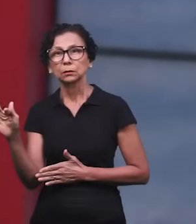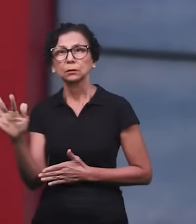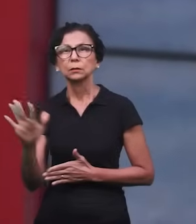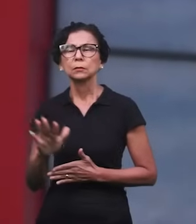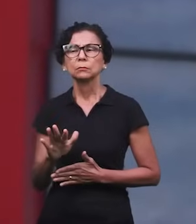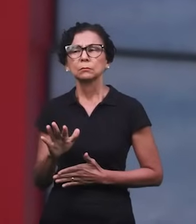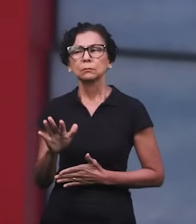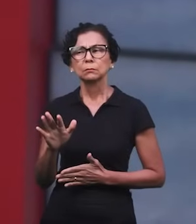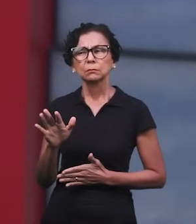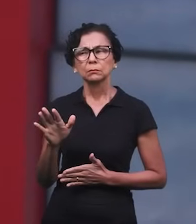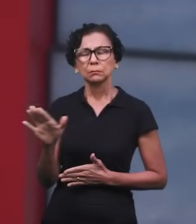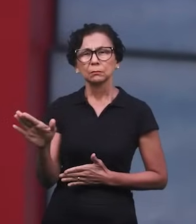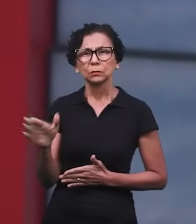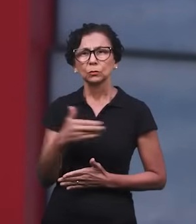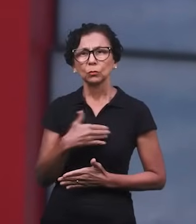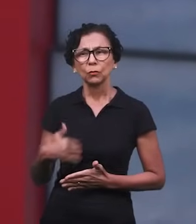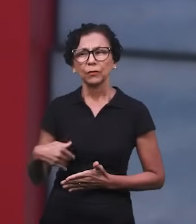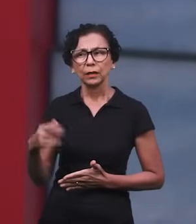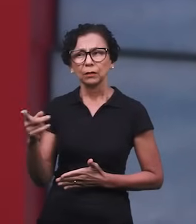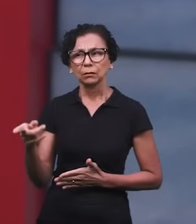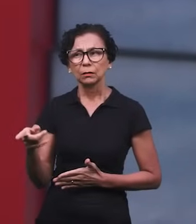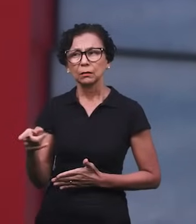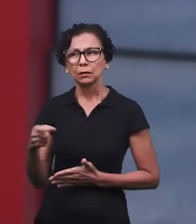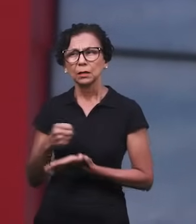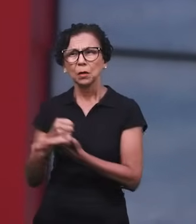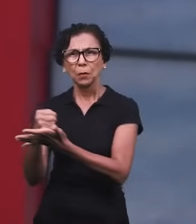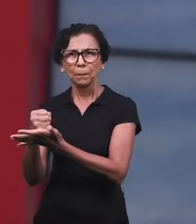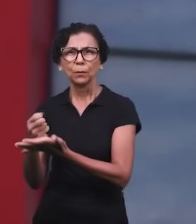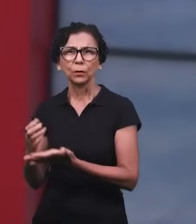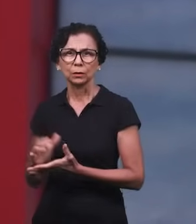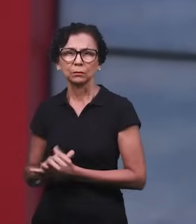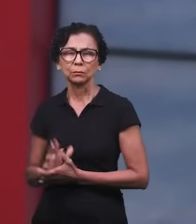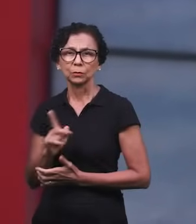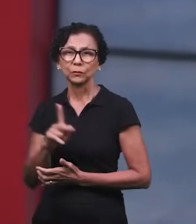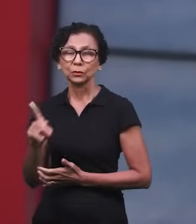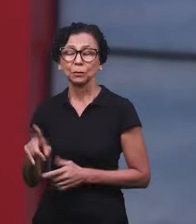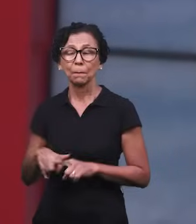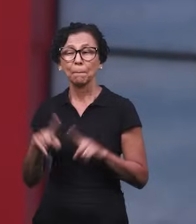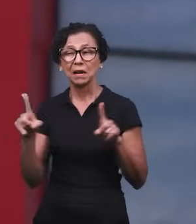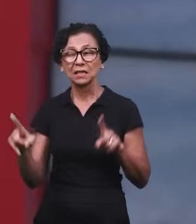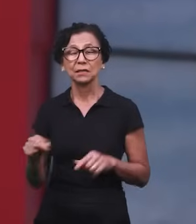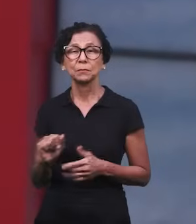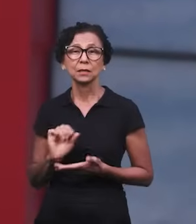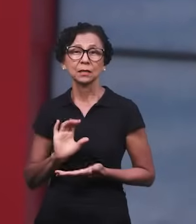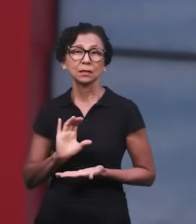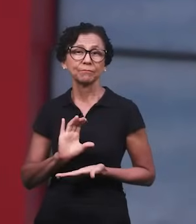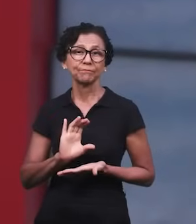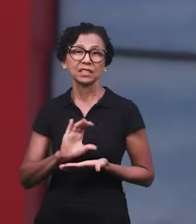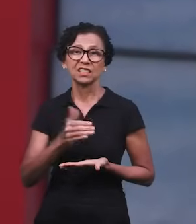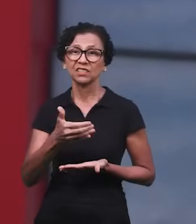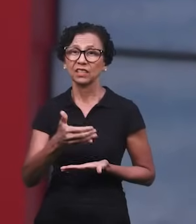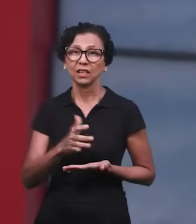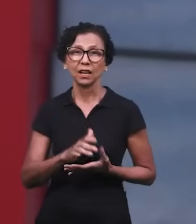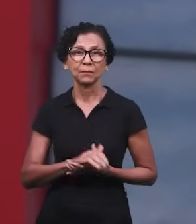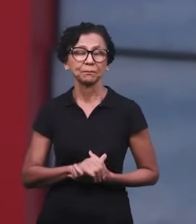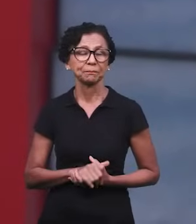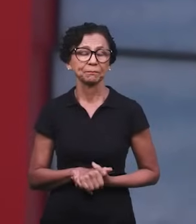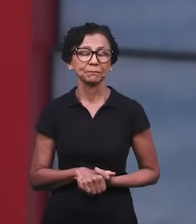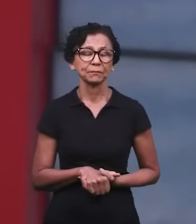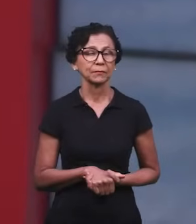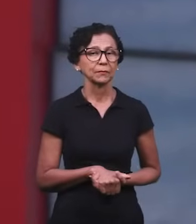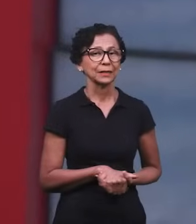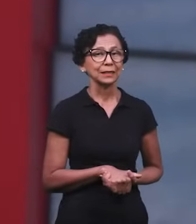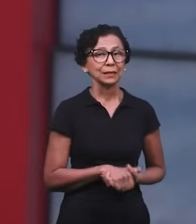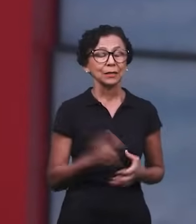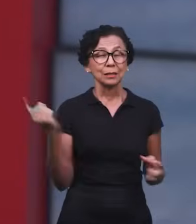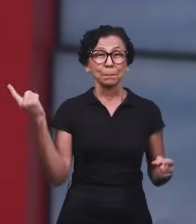virar. E essa ruptura faz com que, muitas vezes, ele se sinta perdido e leve 1 ano, 2 anos para se